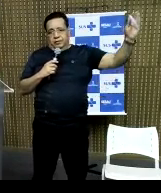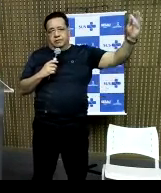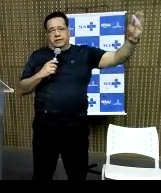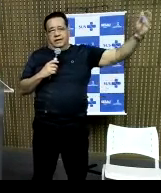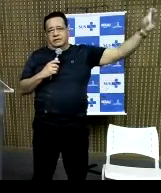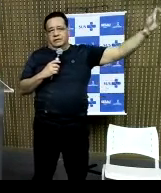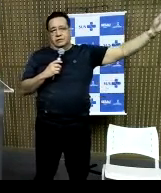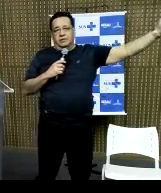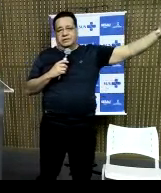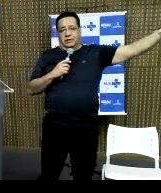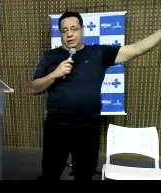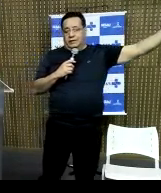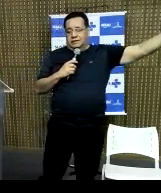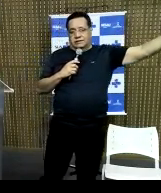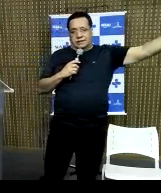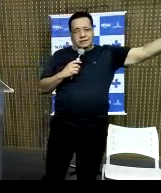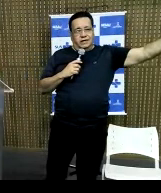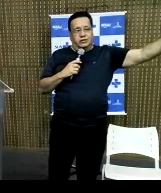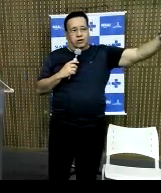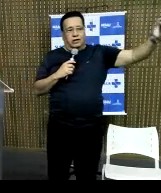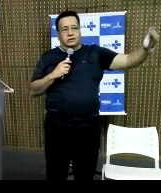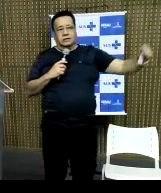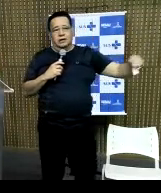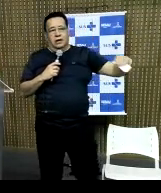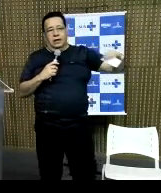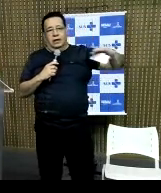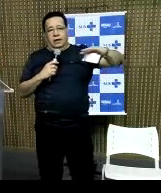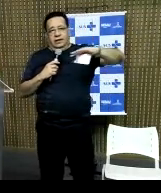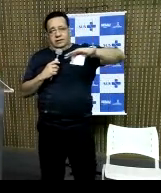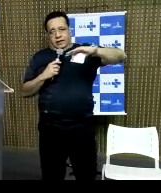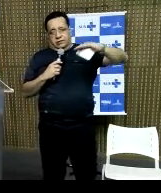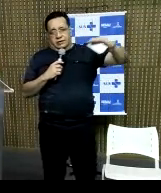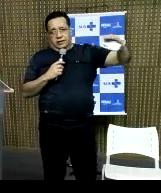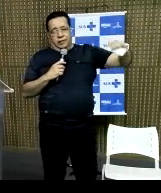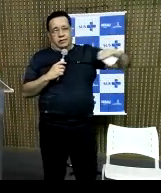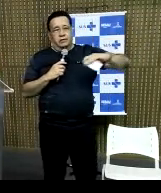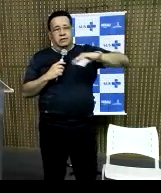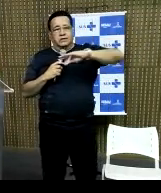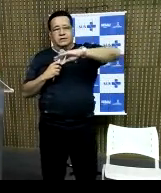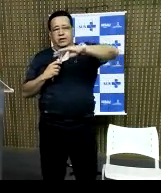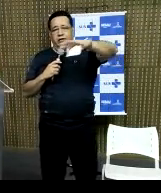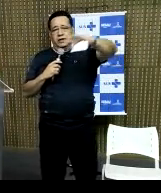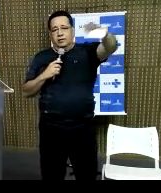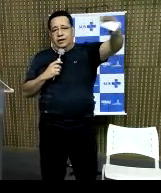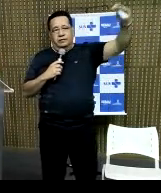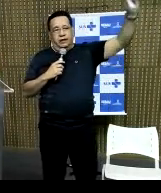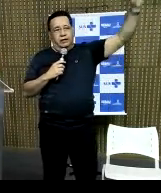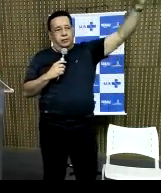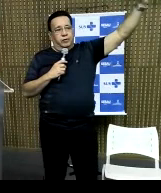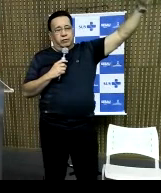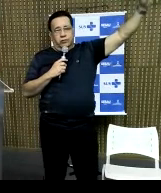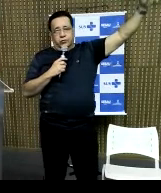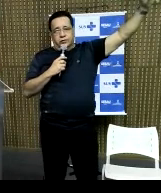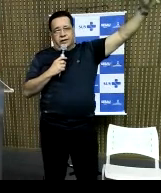nós abrimos a unidade, que nós abrimos a partir das 7 horas, e eu tenho os agendamentos, nós já chegam naquele horário. Tem